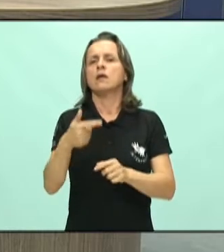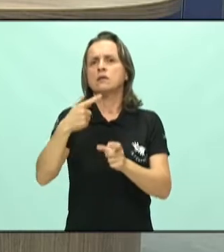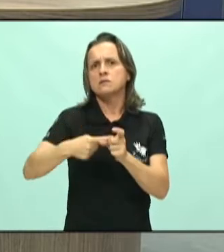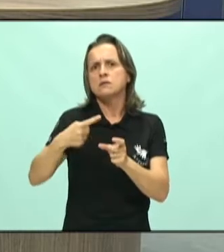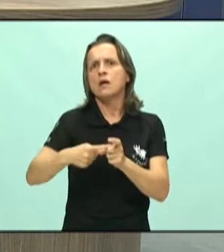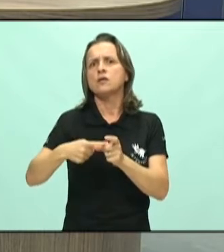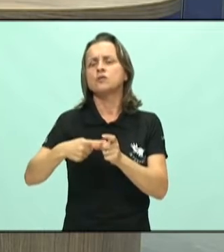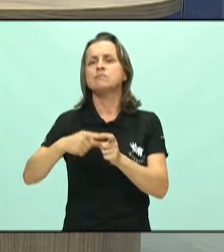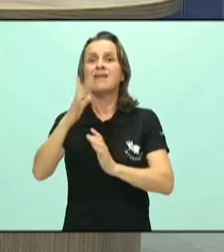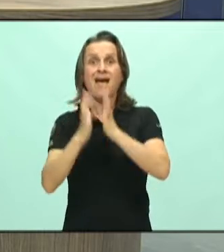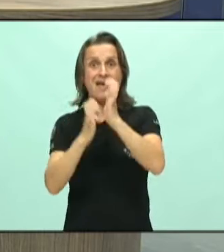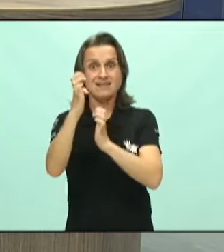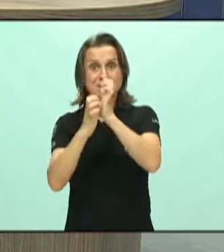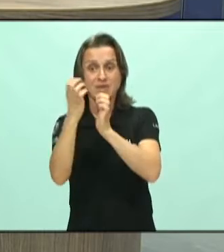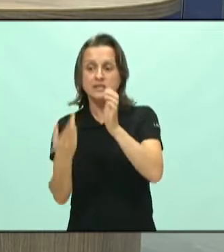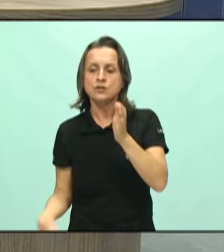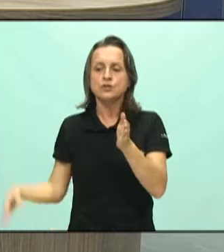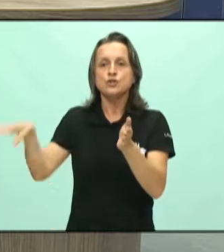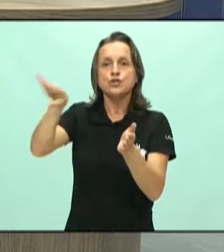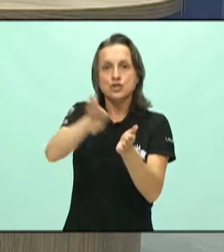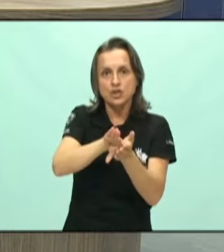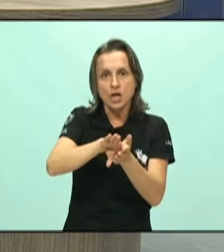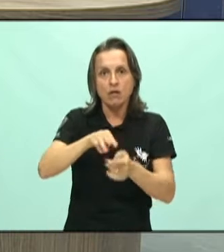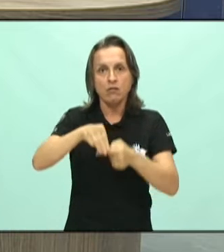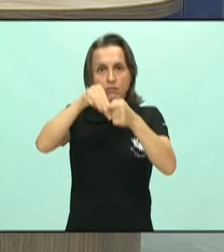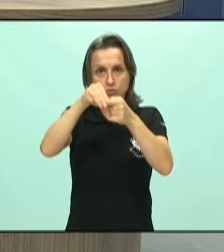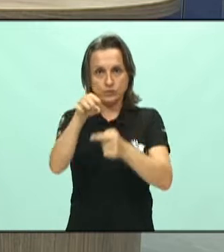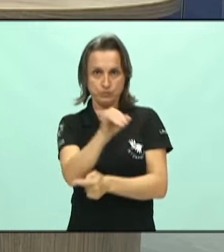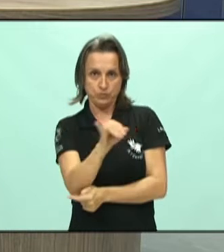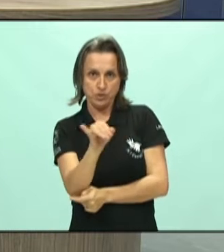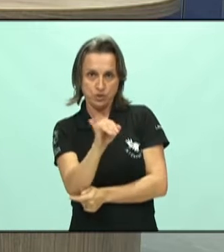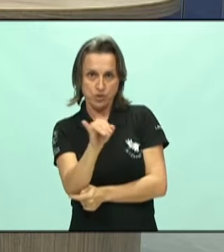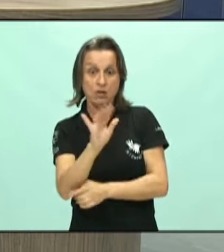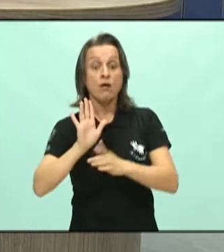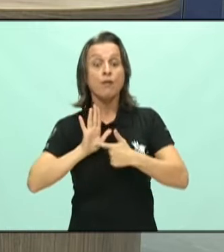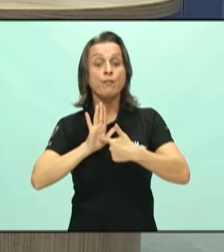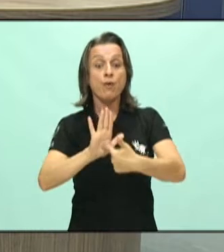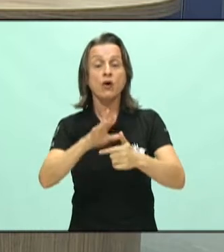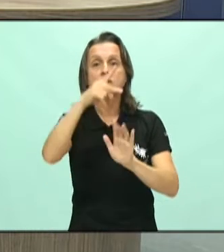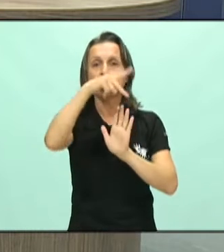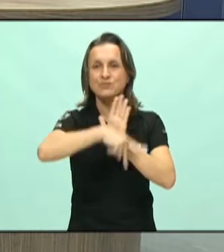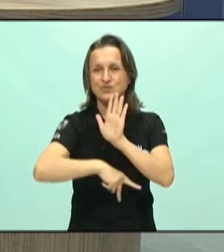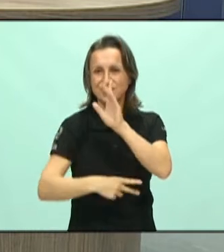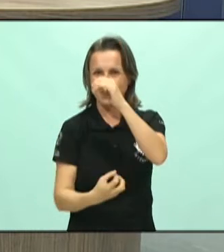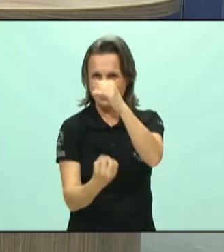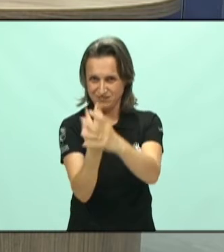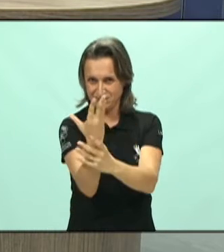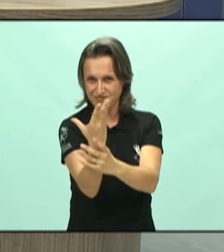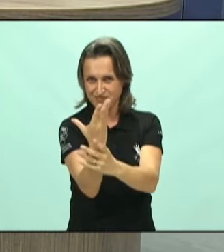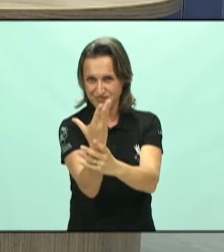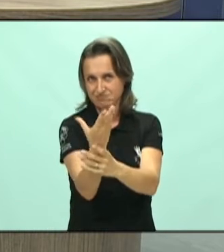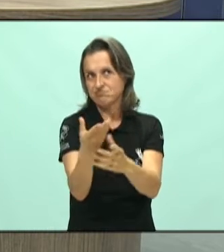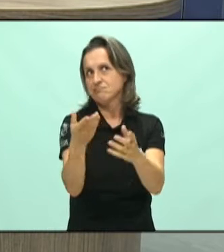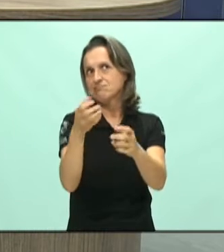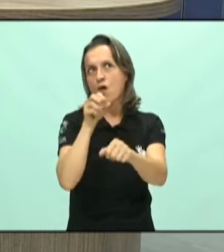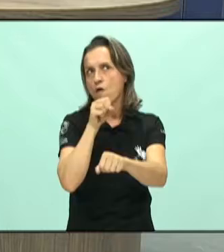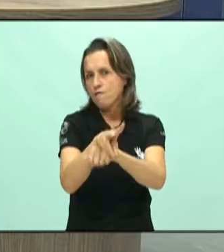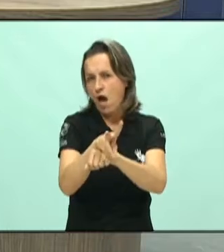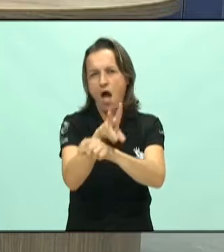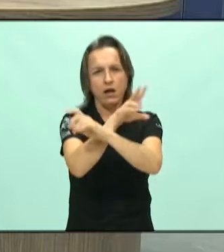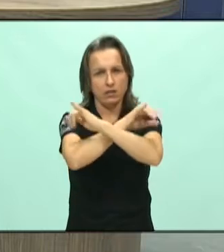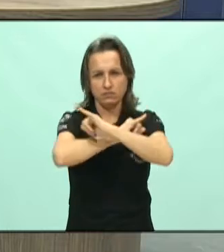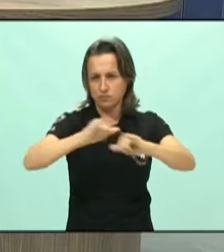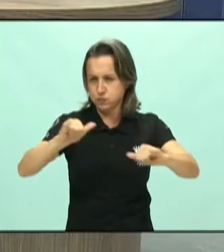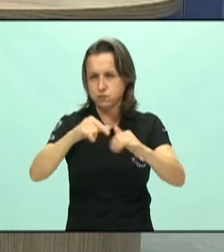as empresas chegam até o município, trazem o seu projeto de instalação. com quantos empregos ela vai poder